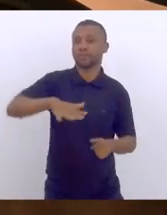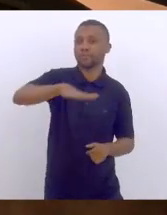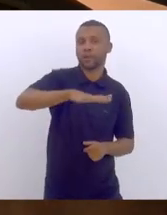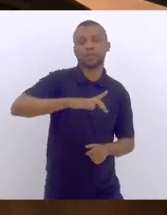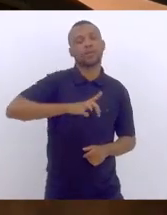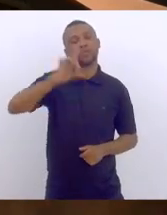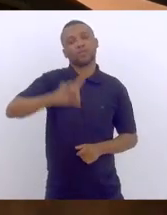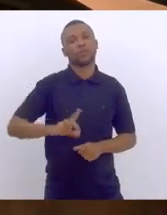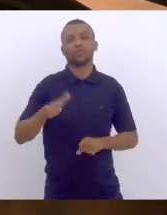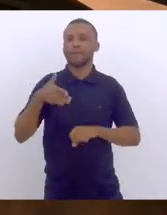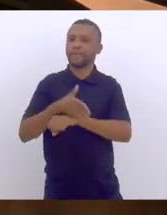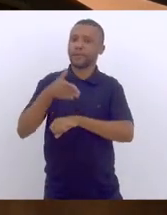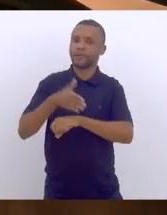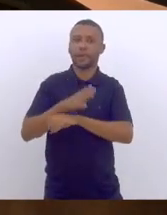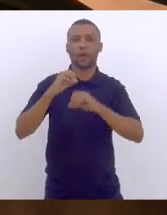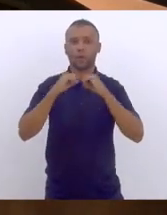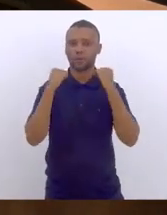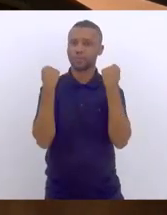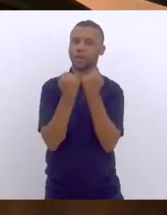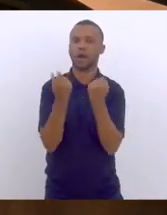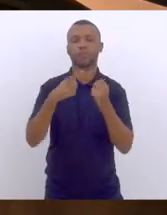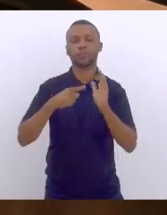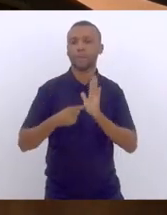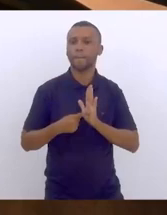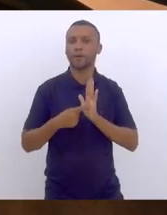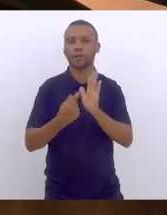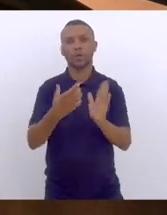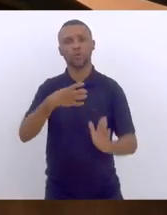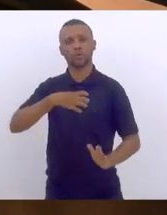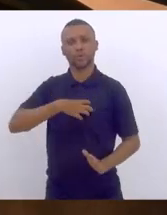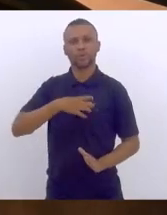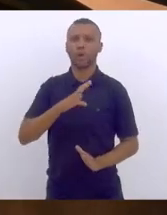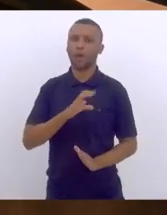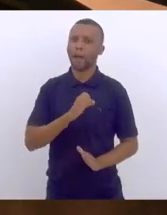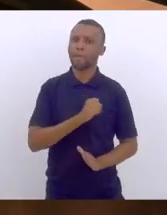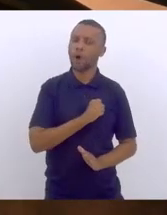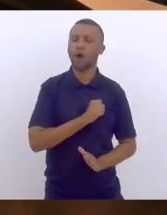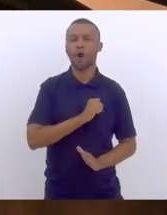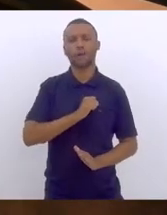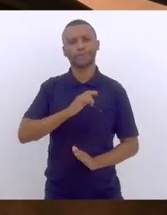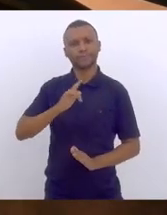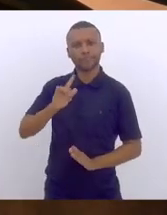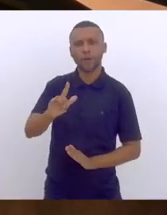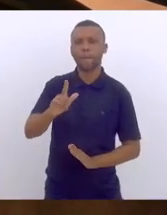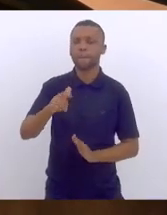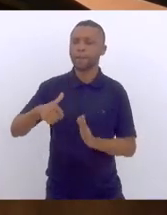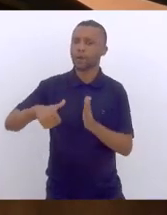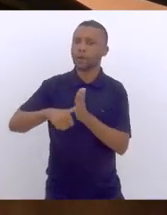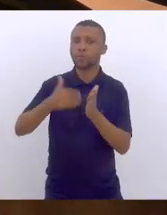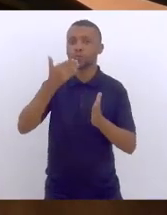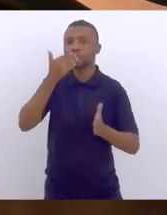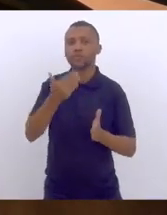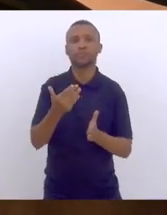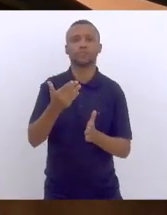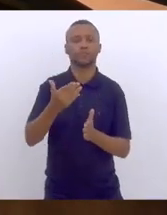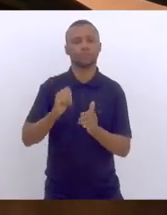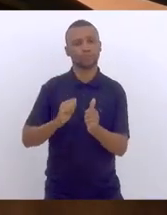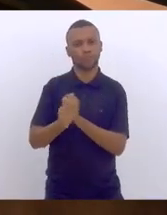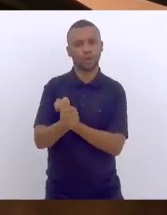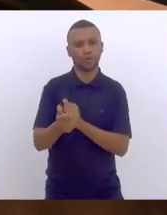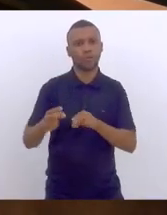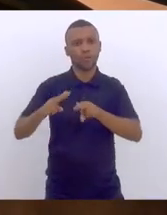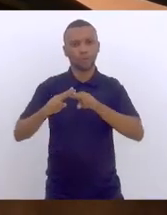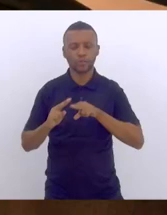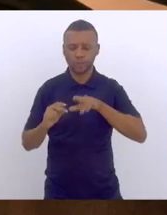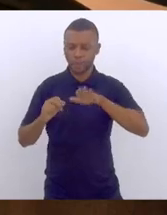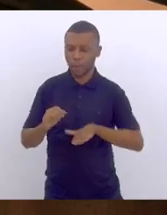de frequentar os estádios e expressar o seu sentimento, o seu amor, a sua paixão pelos clubes. Por isso, é muito importante o passo adiante que nós